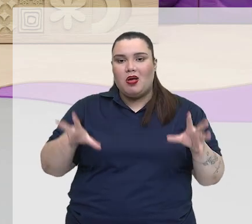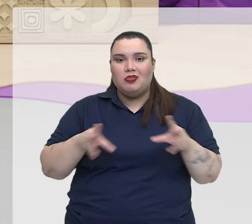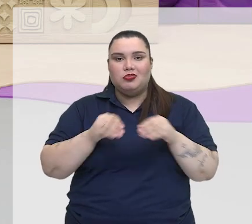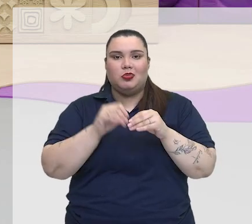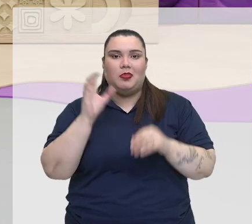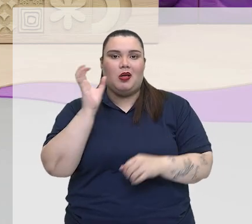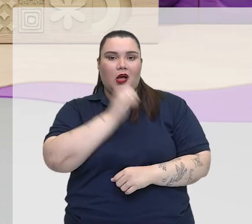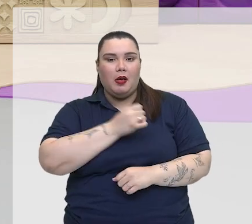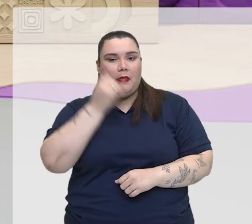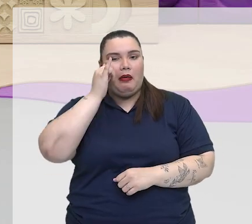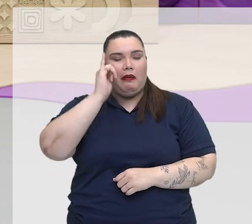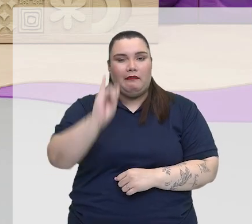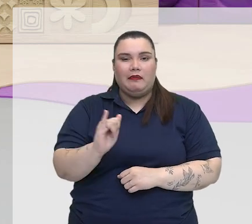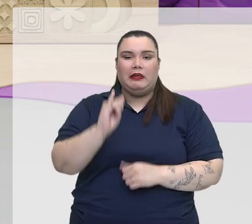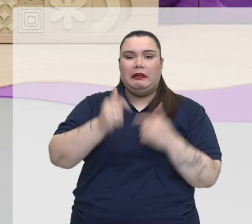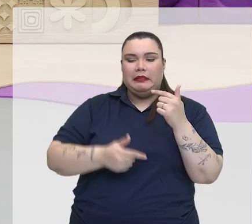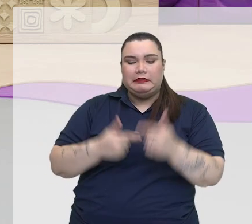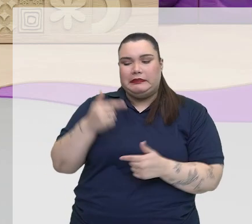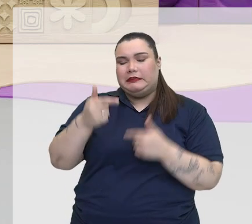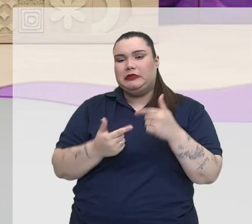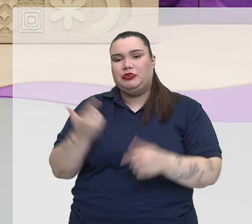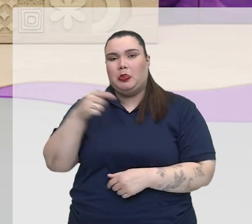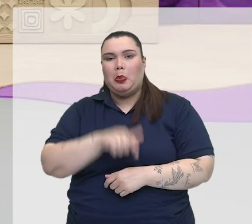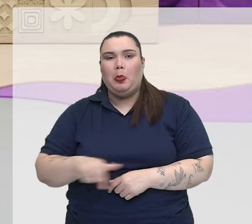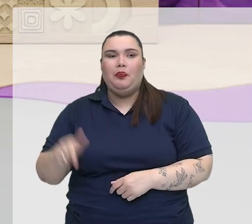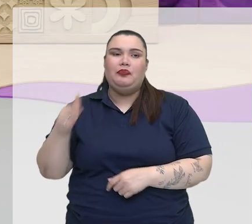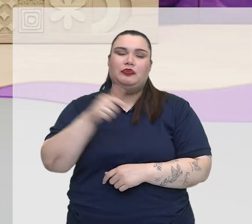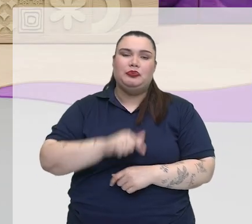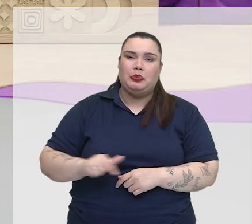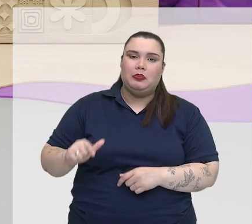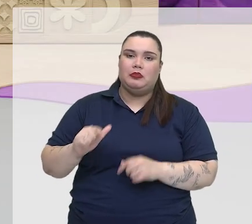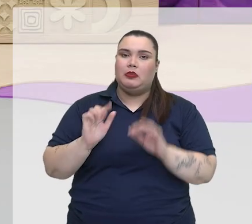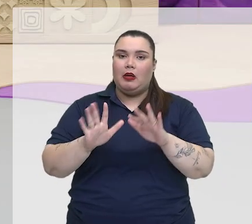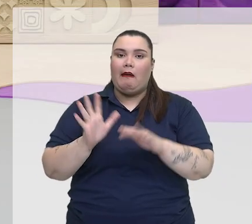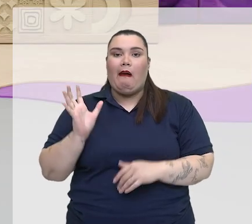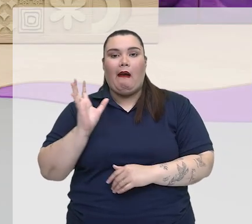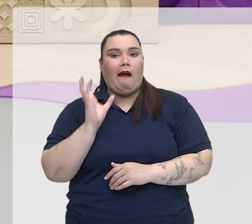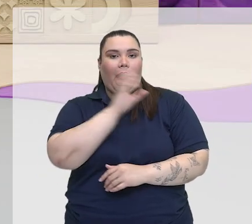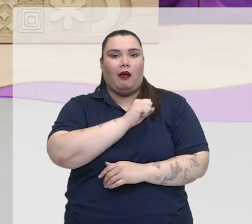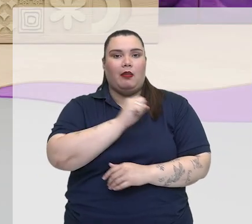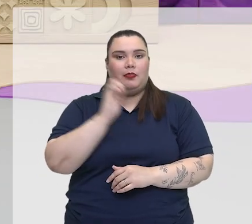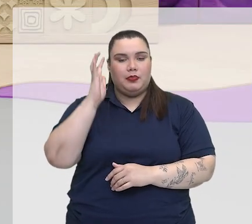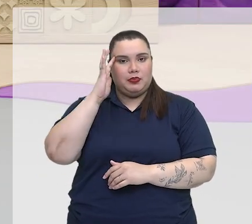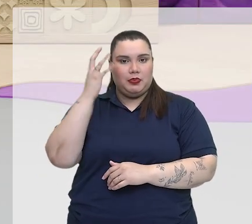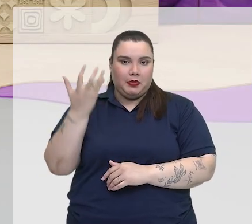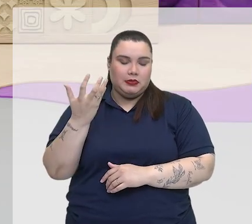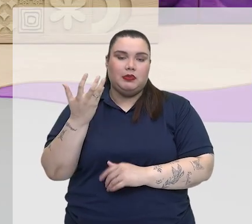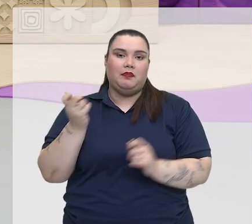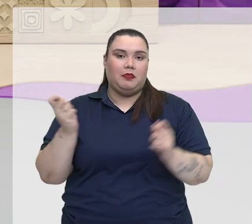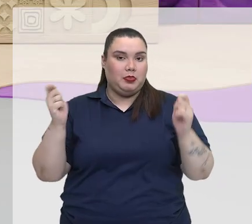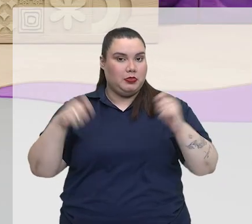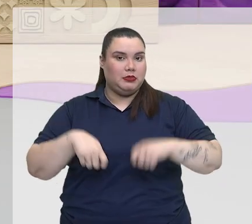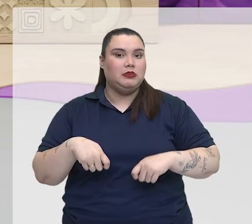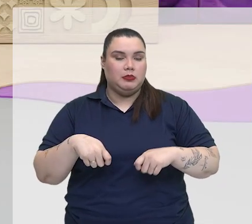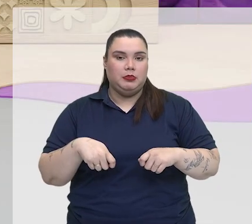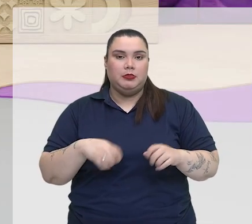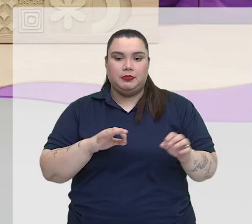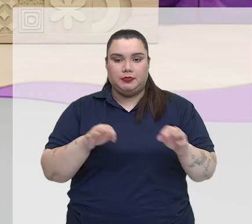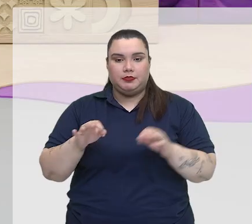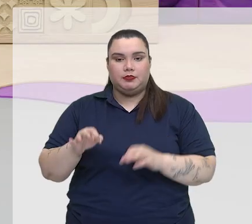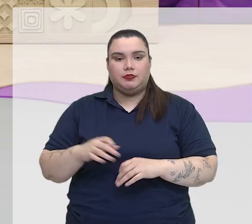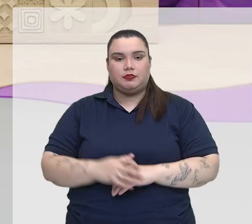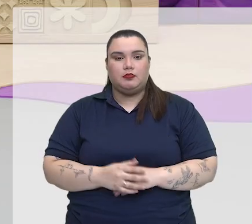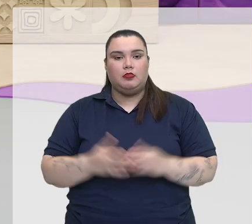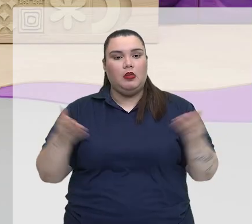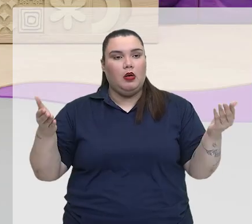e evita trabalho, completando a tarefa de forma mais rápida e eficaz. Beleza?